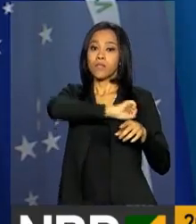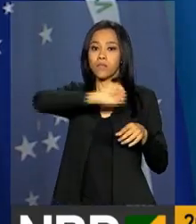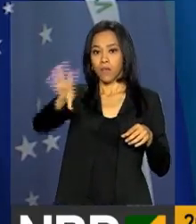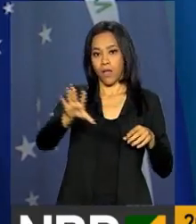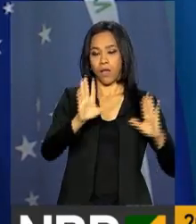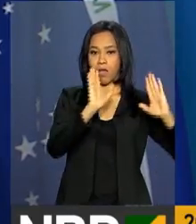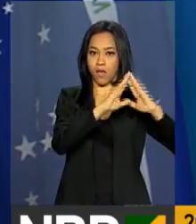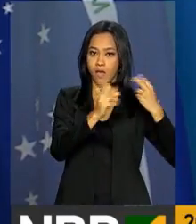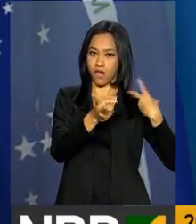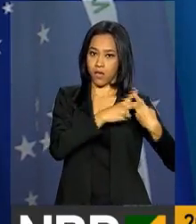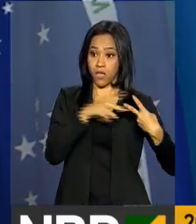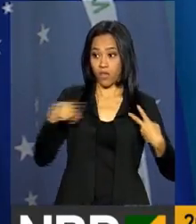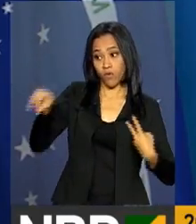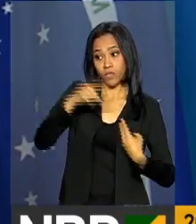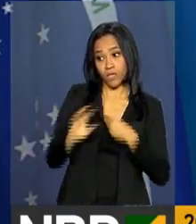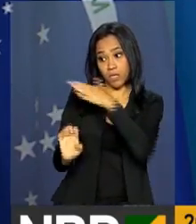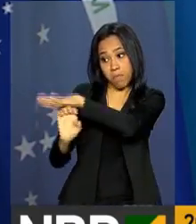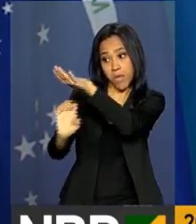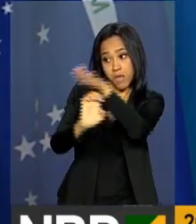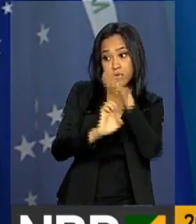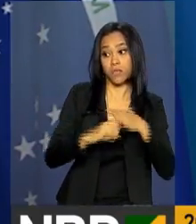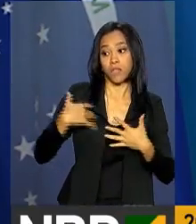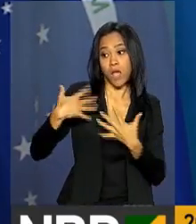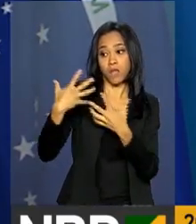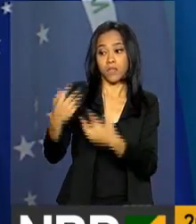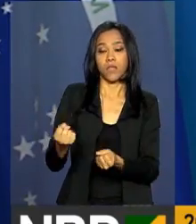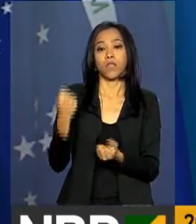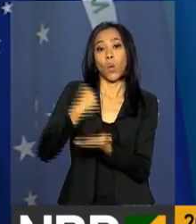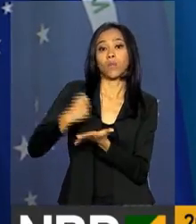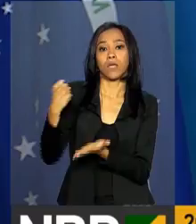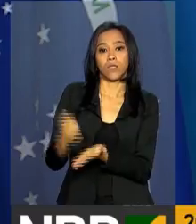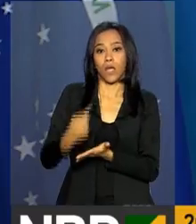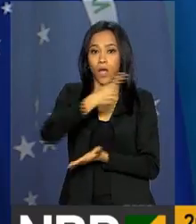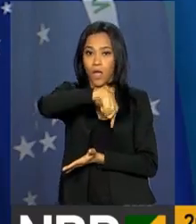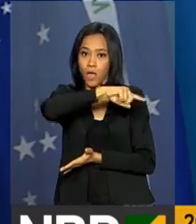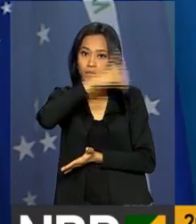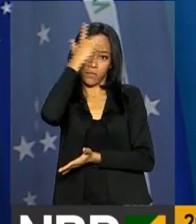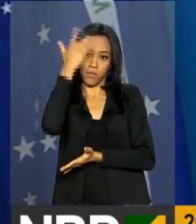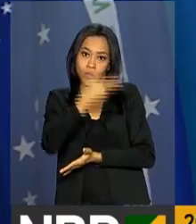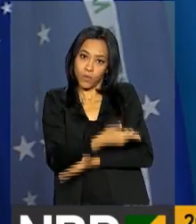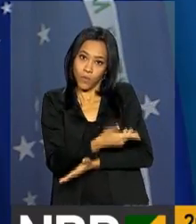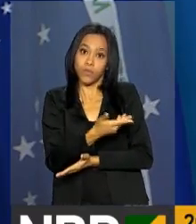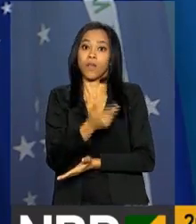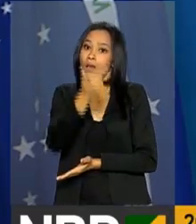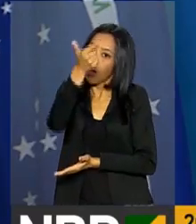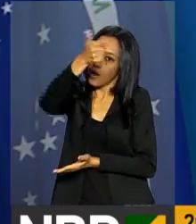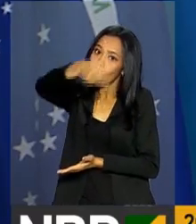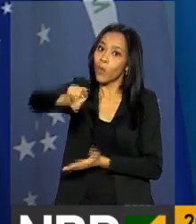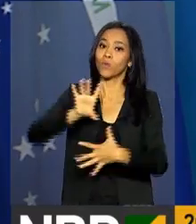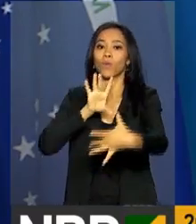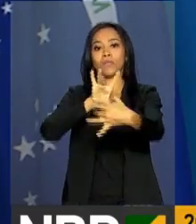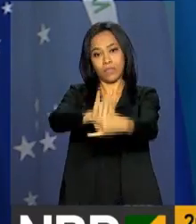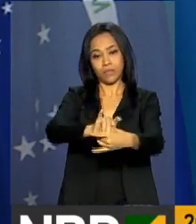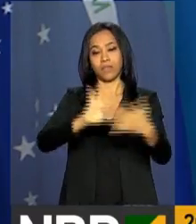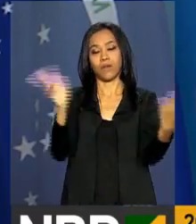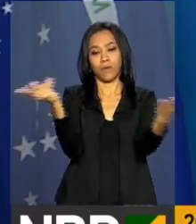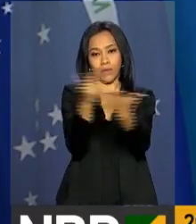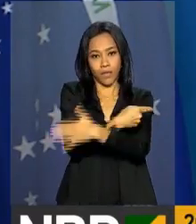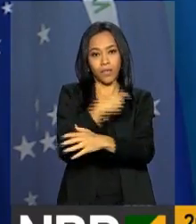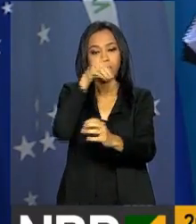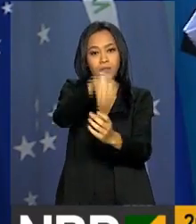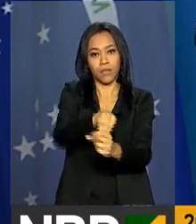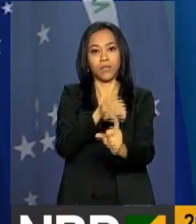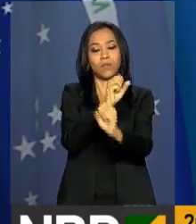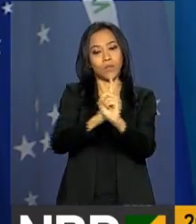que estão admitindo egressos do sistema penitenciário porque esta é outra faceta do fenômeno social da segurança